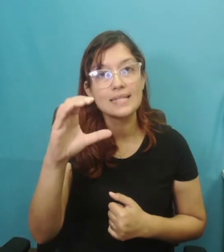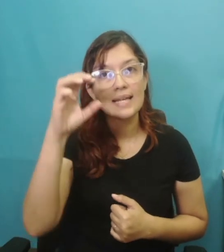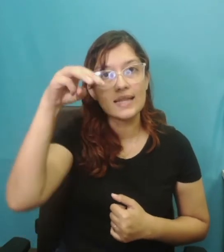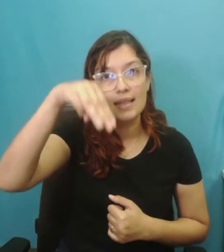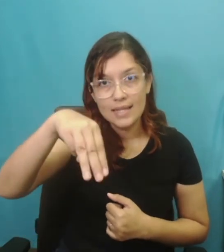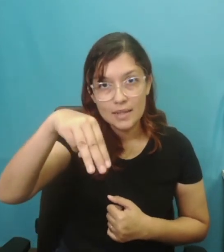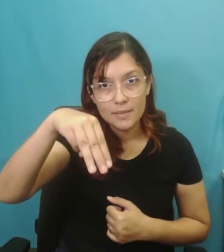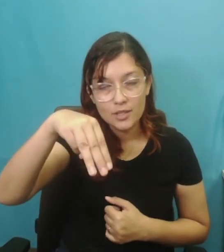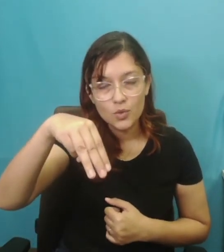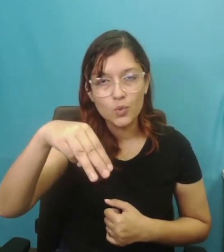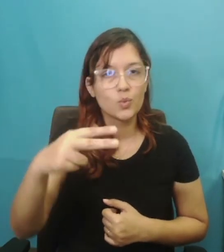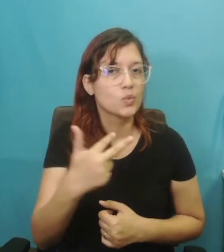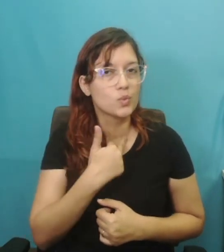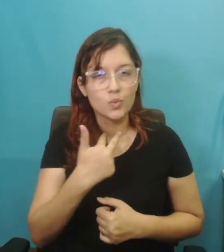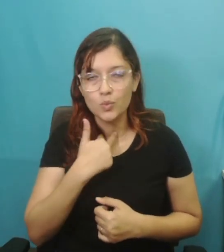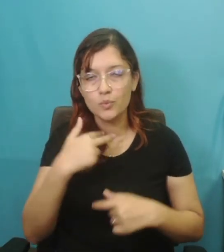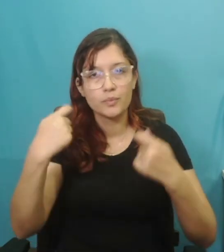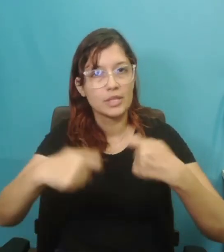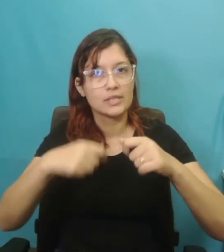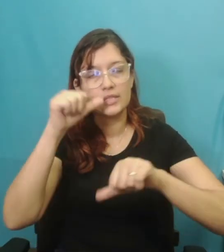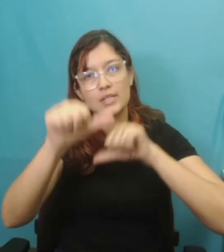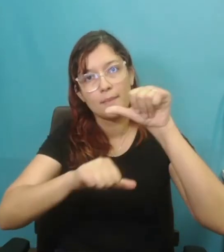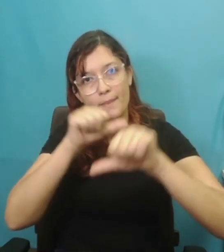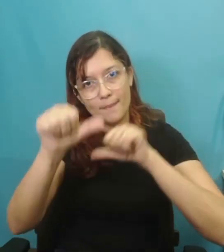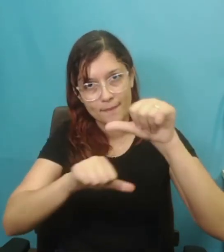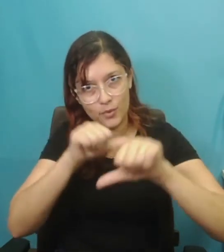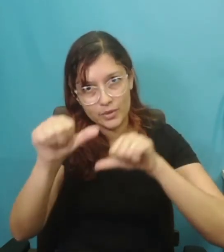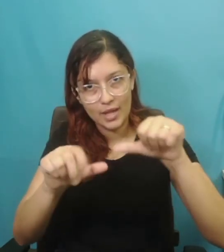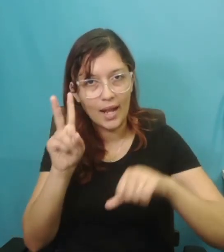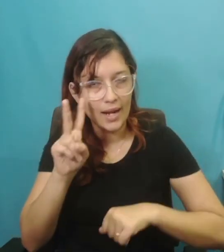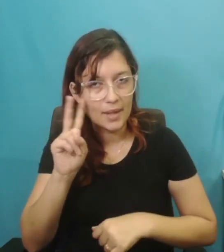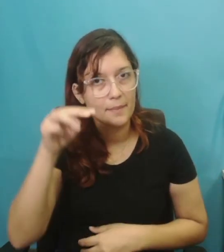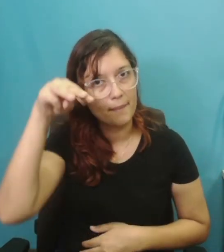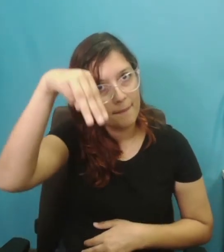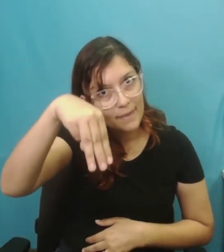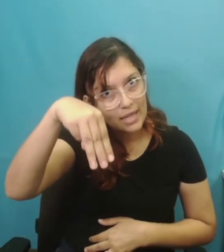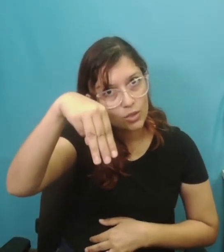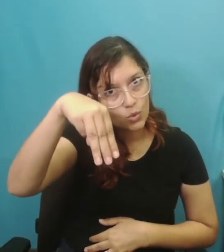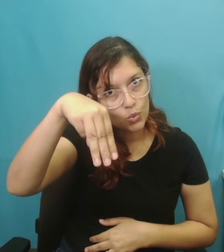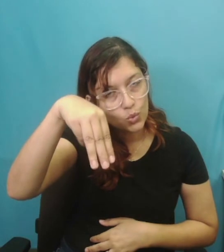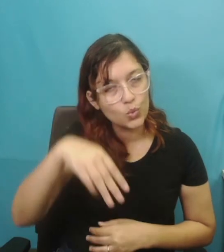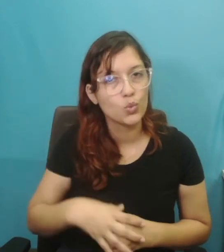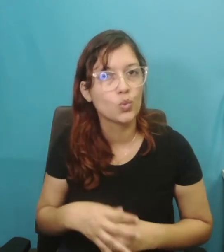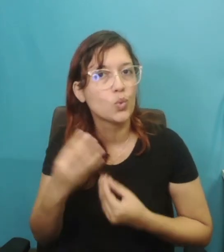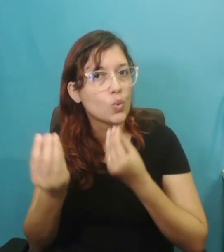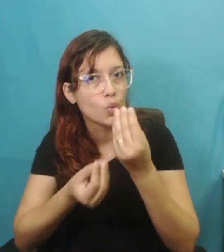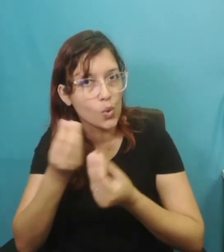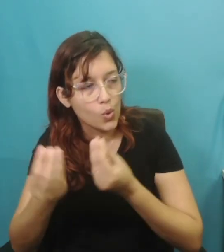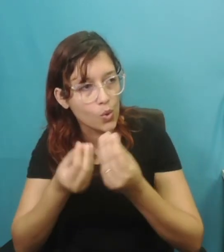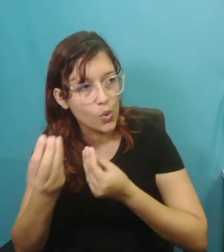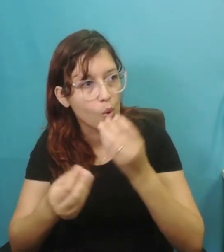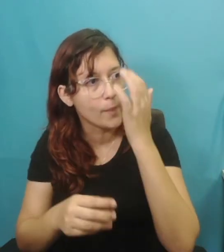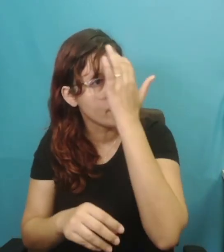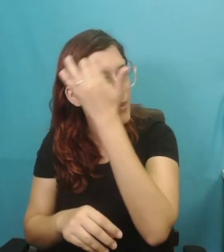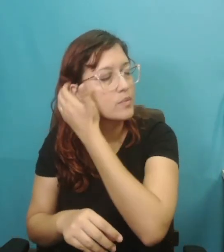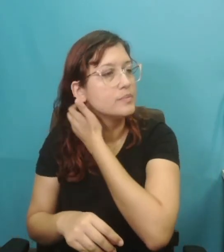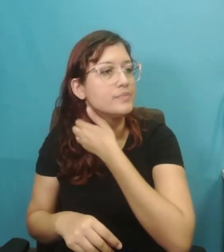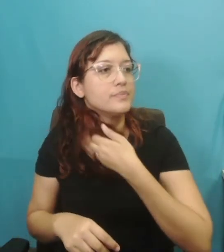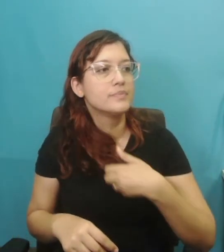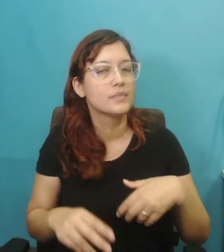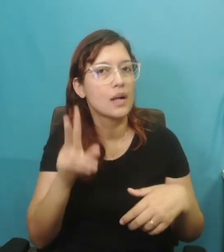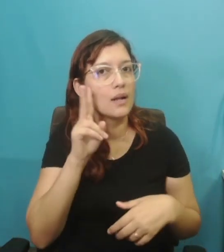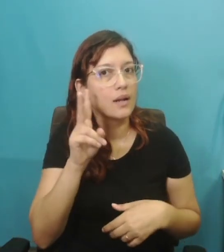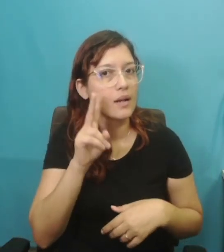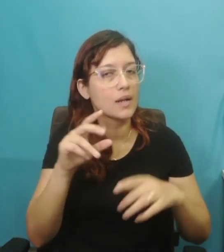Mas está em centímetros e eu preciso mudar para metros. Como é que eu vou fazer